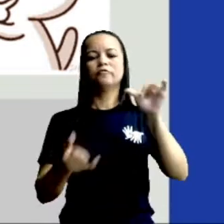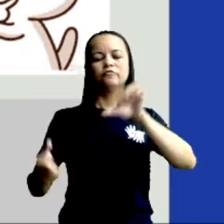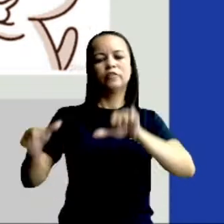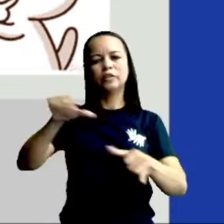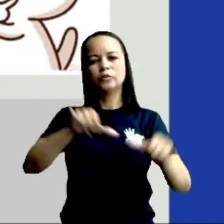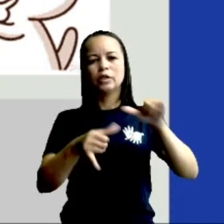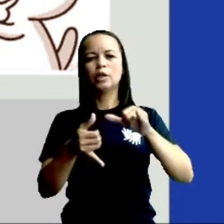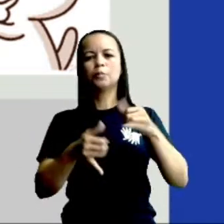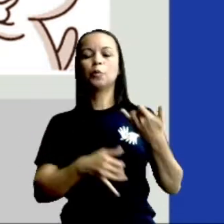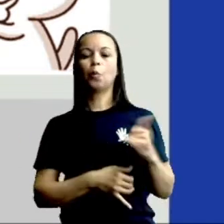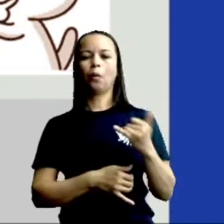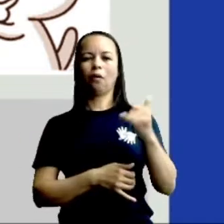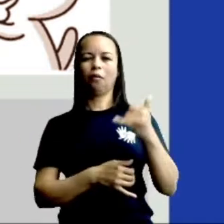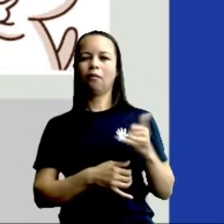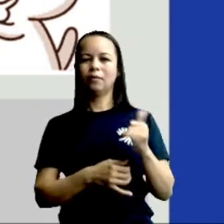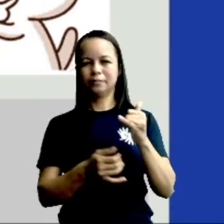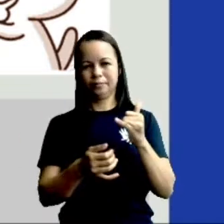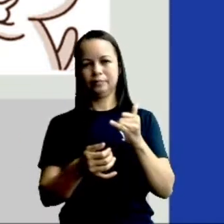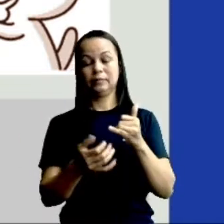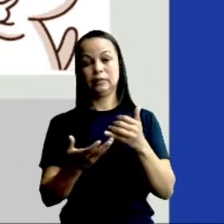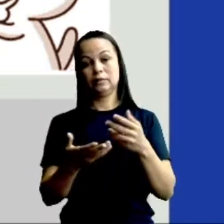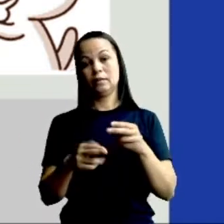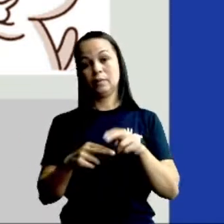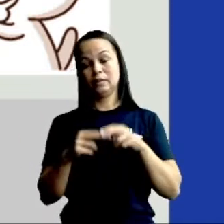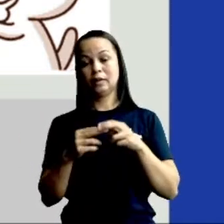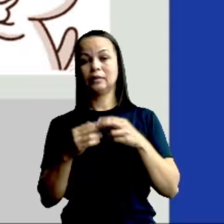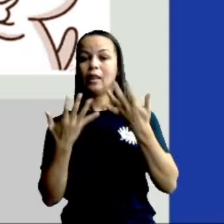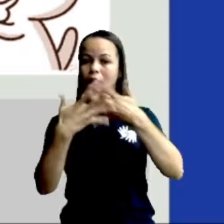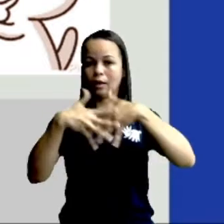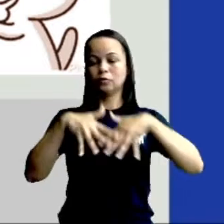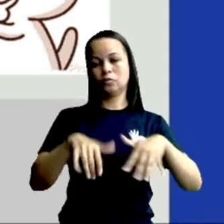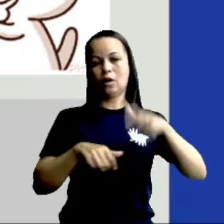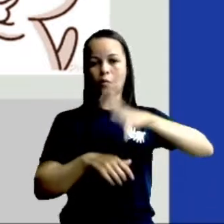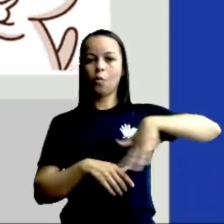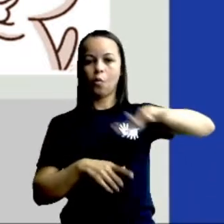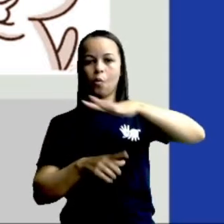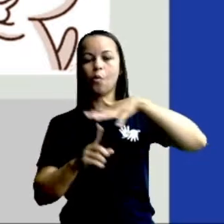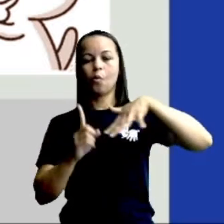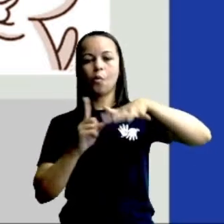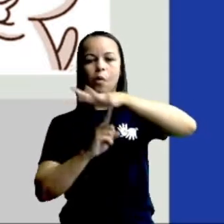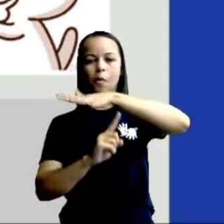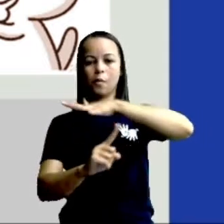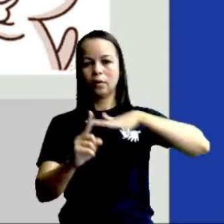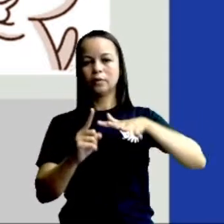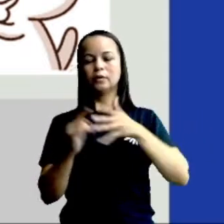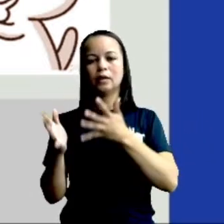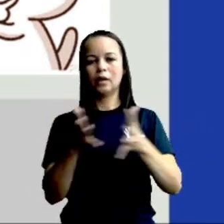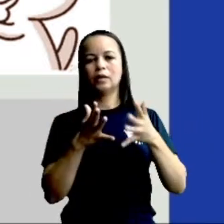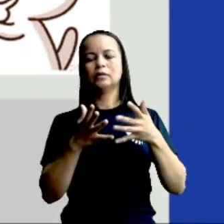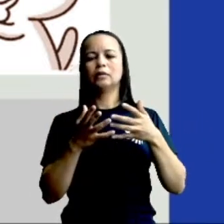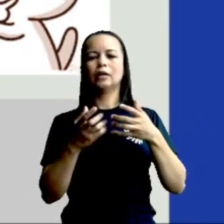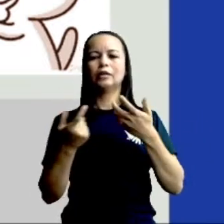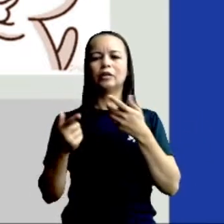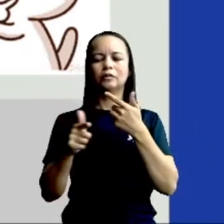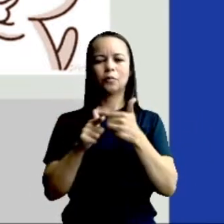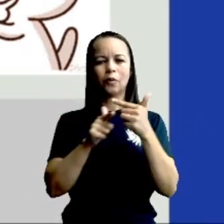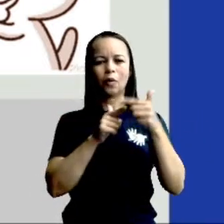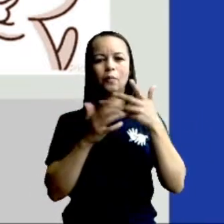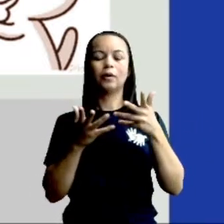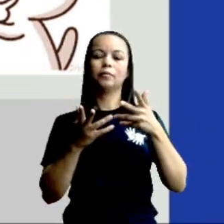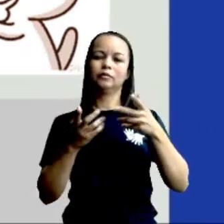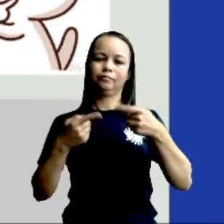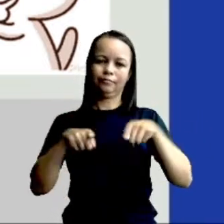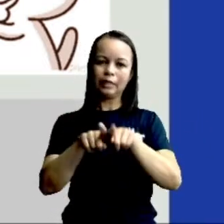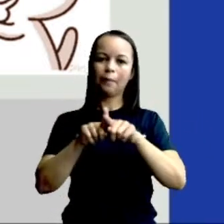de energia. Apesar de ser um fenômeno natural no meio ambiente, a liberação dessas ondas está sendo intensificada pela ação